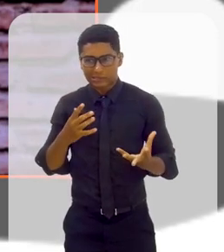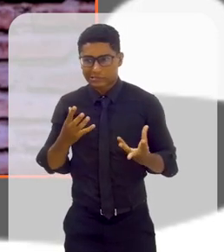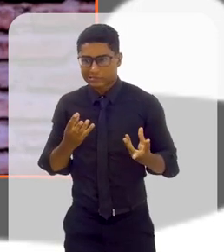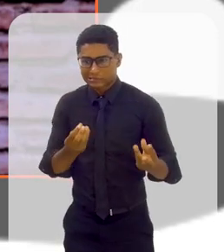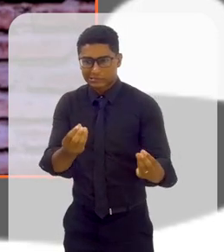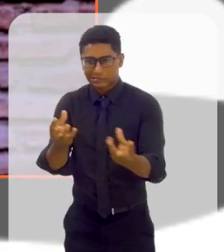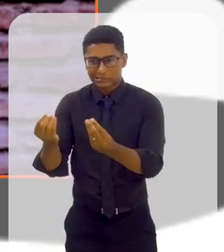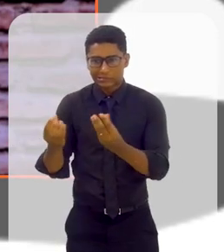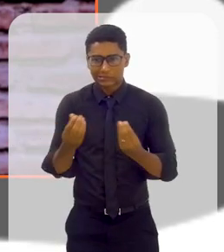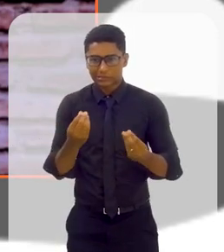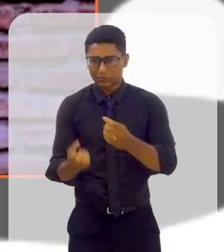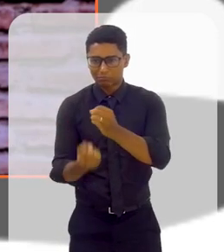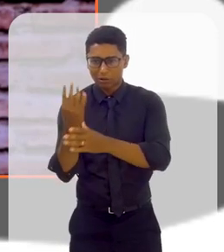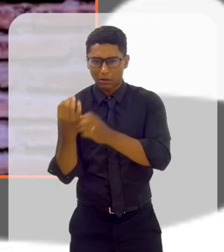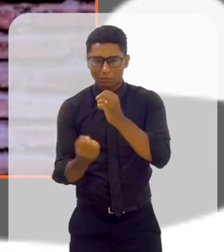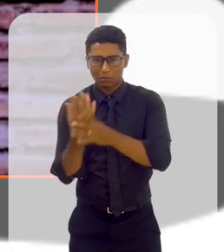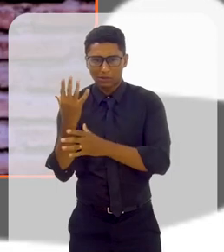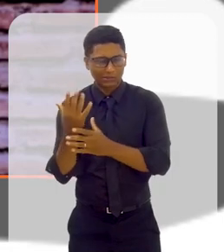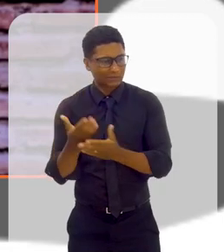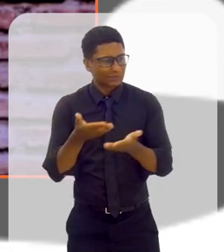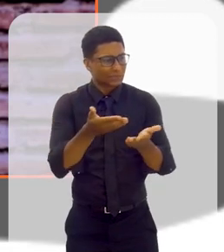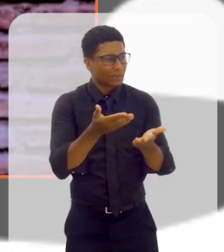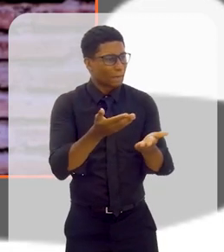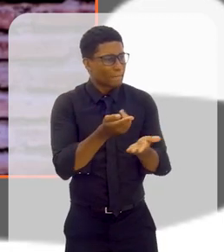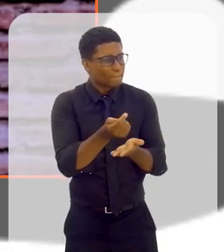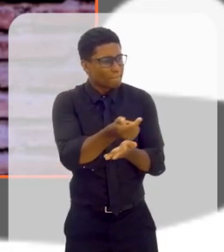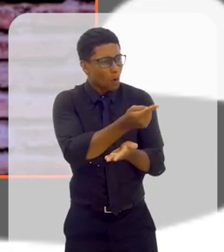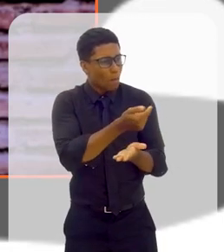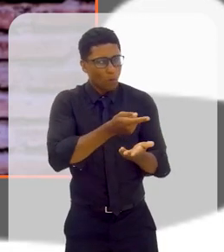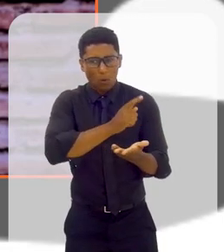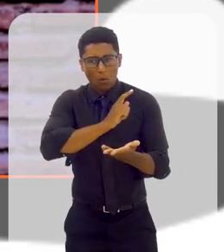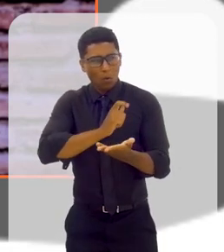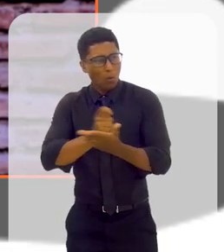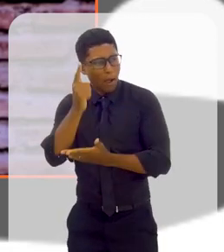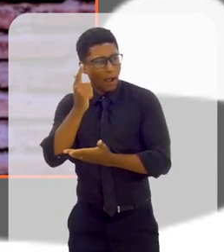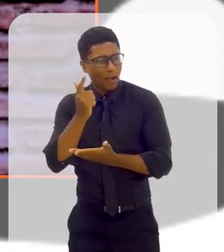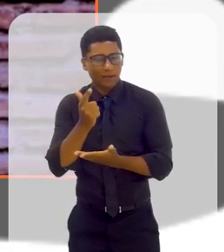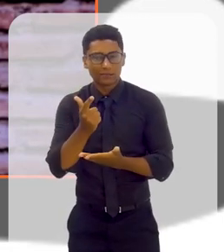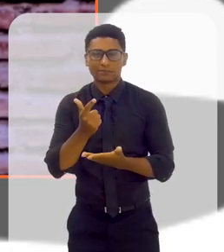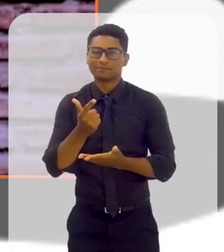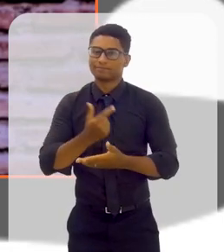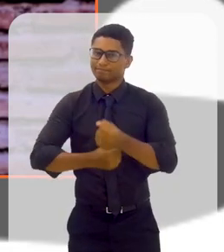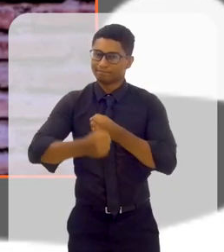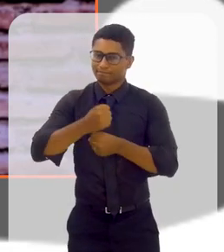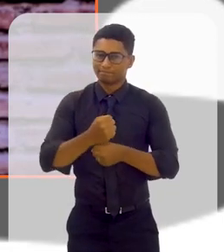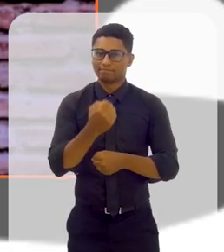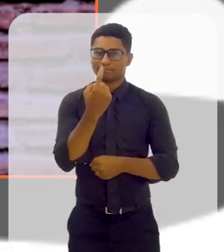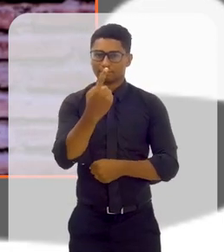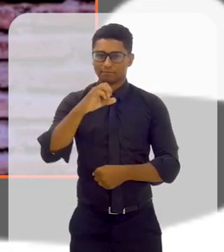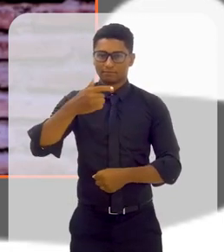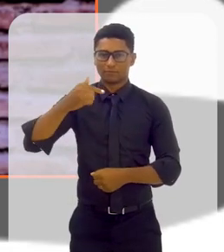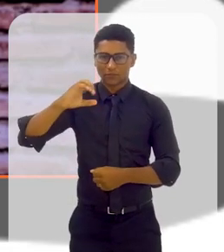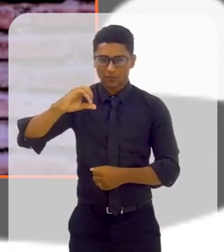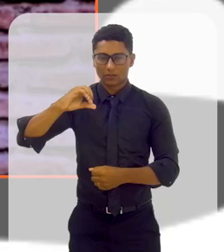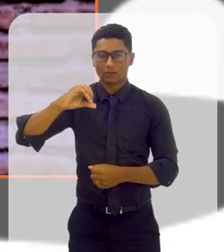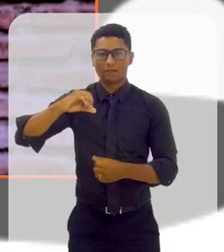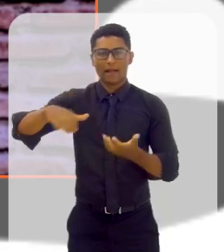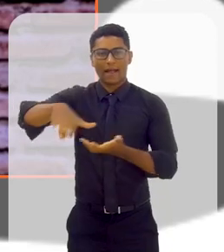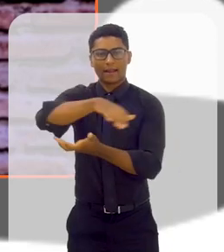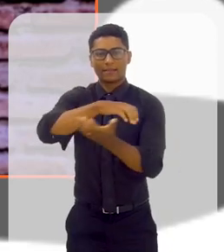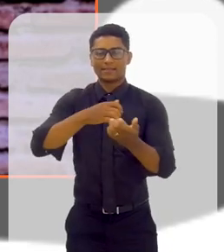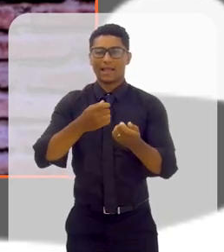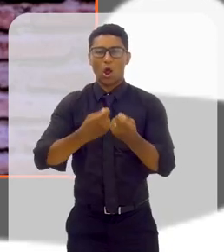Isso gera o crash da bolsa e a famosa crise de 29 que acarretou na guerra de